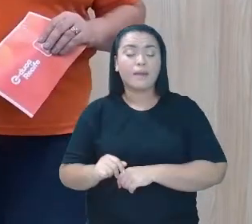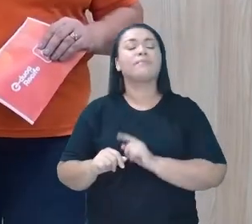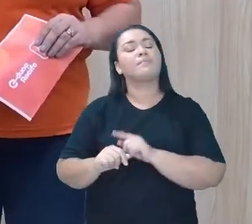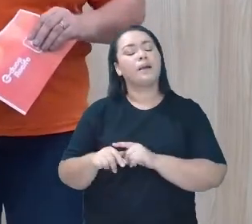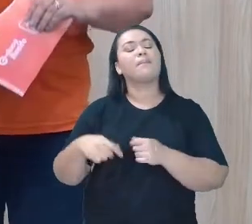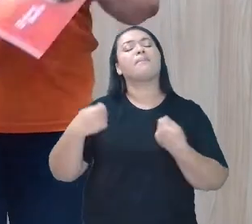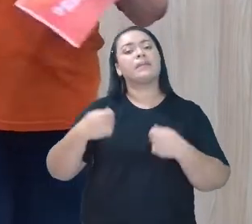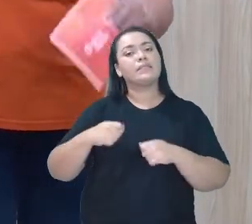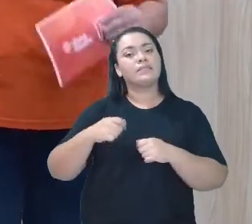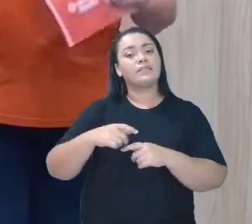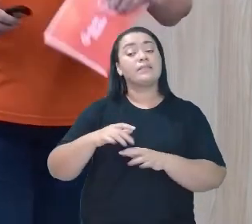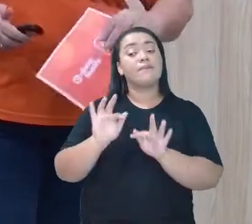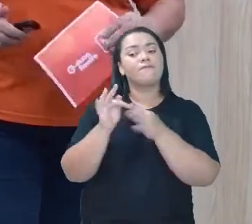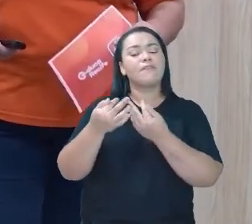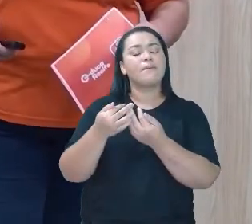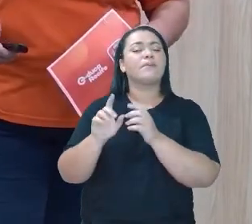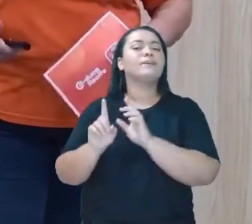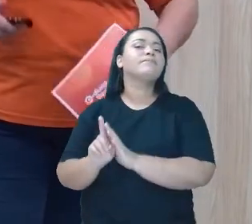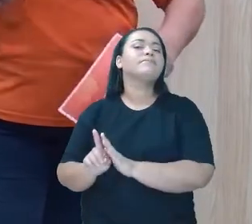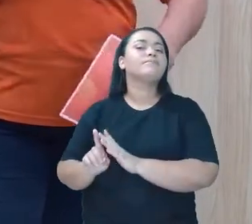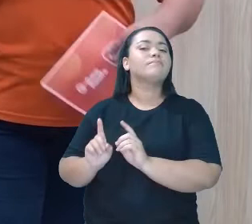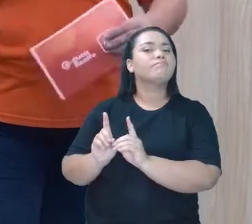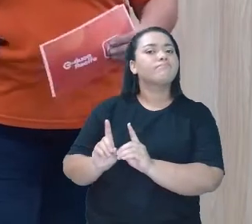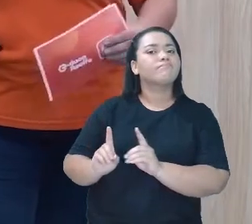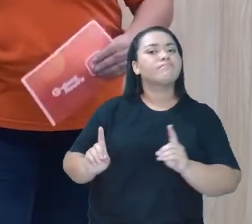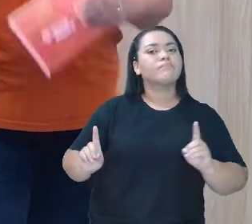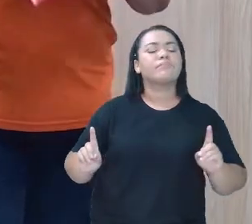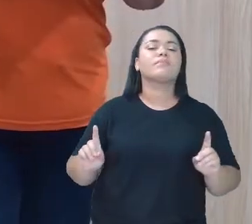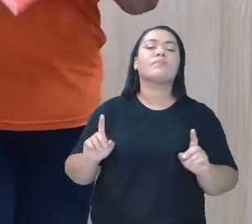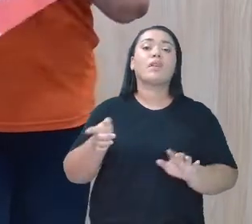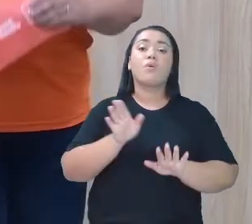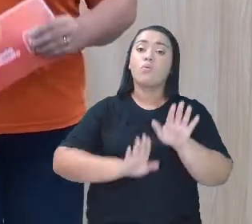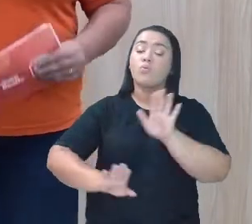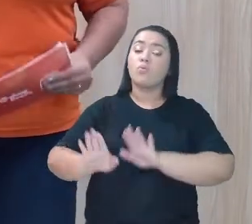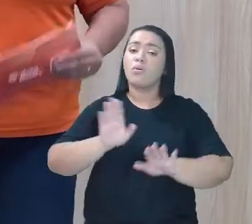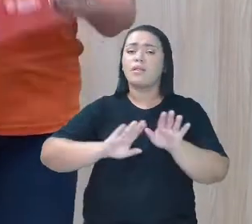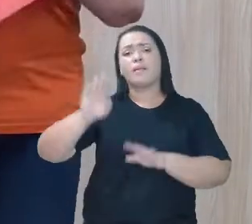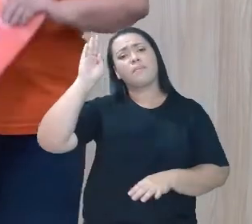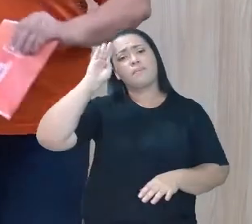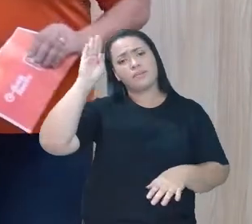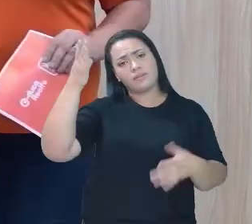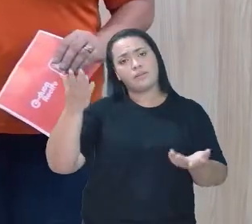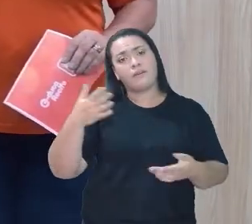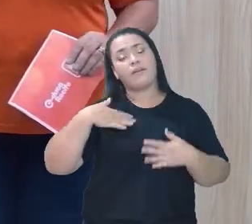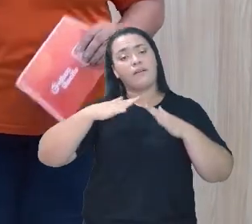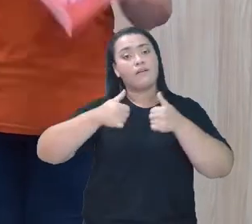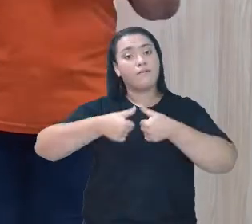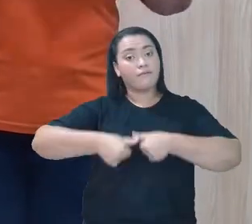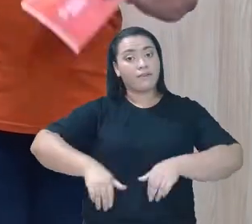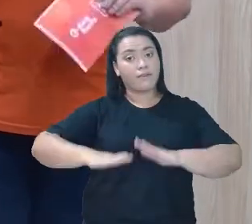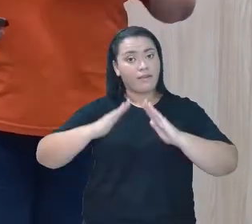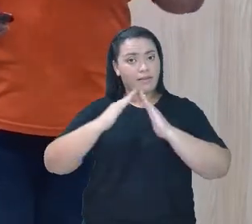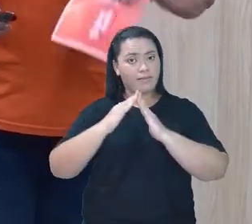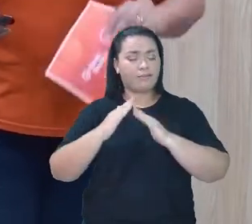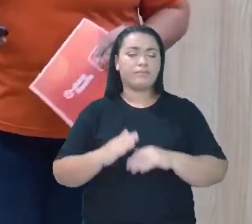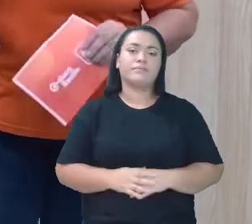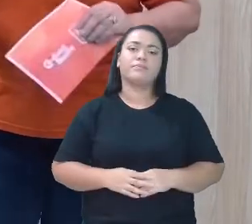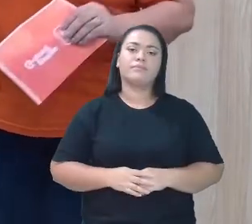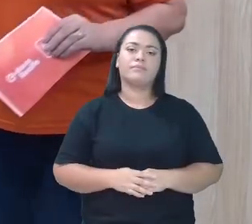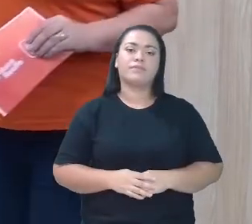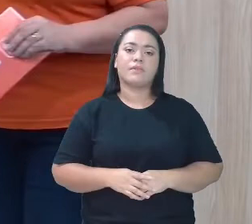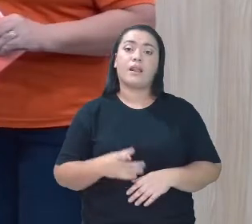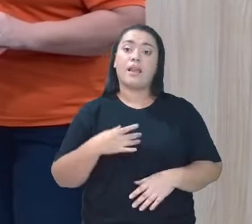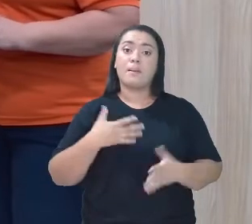que os outros, né, que toda a família procure, para poder ter o cuidado e para principalmente ficar em casa. Mas temos